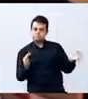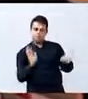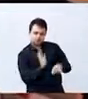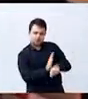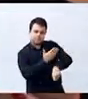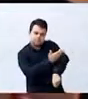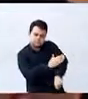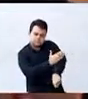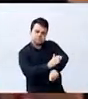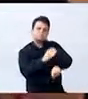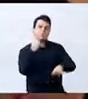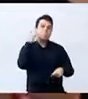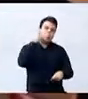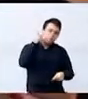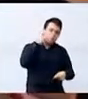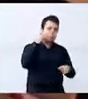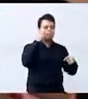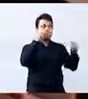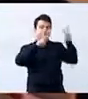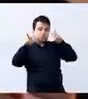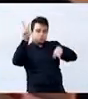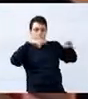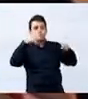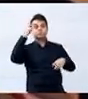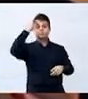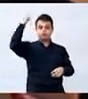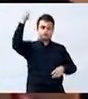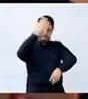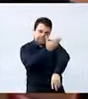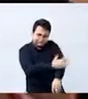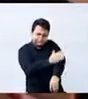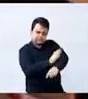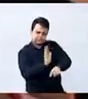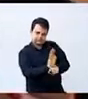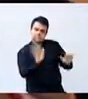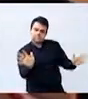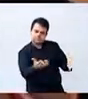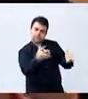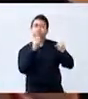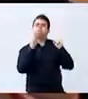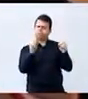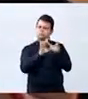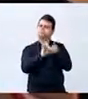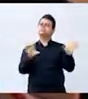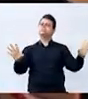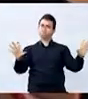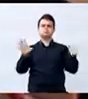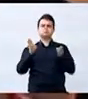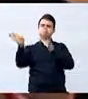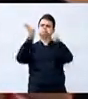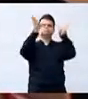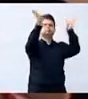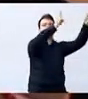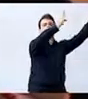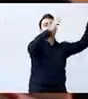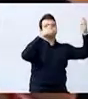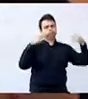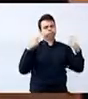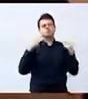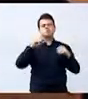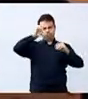física, auditiva, visual ou intelectual, ajudas técnicas e meios auxiliares de locomoção de que